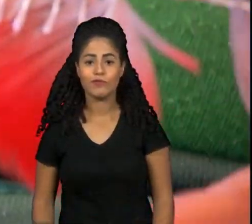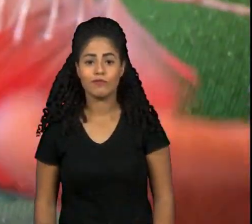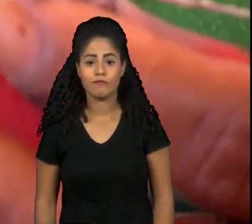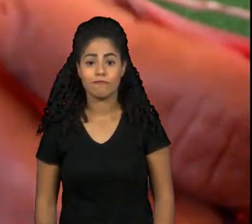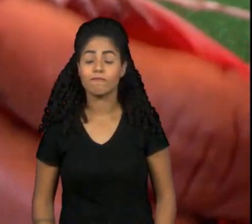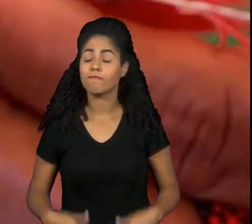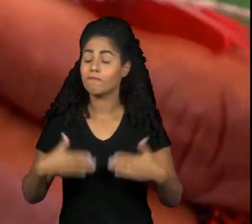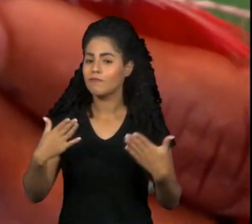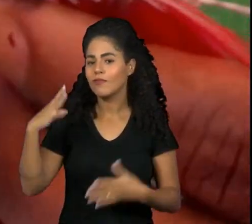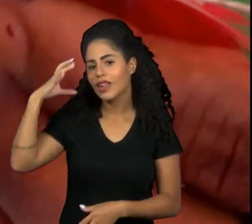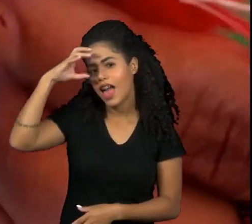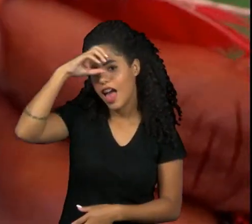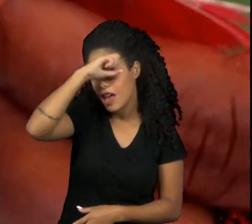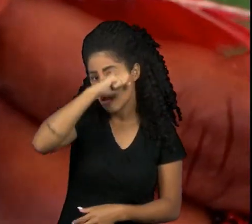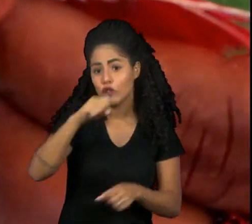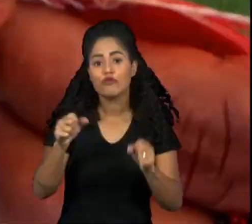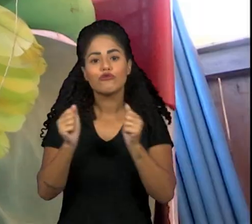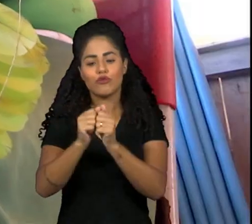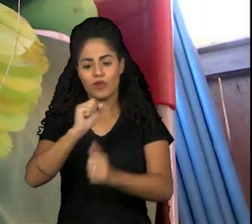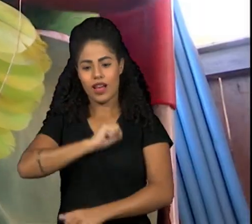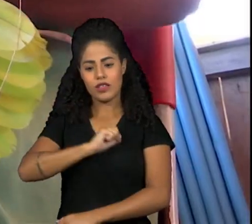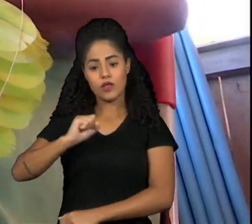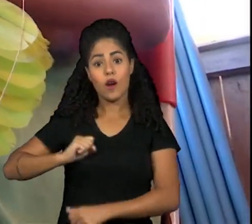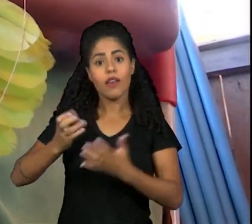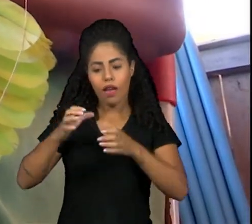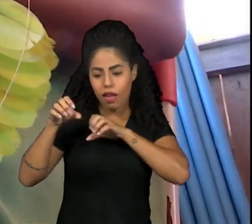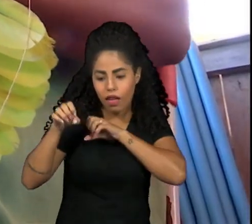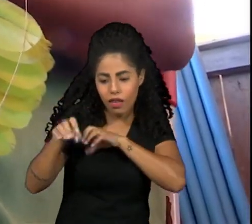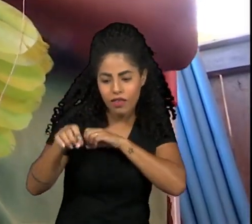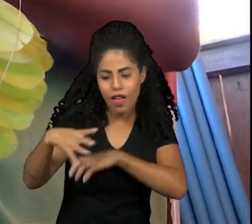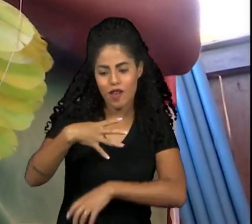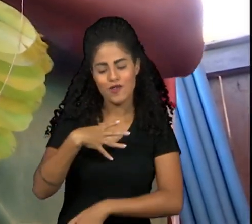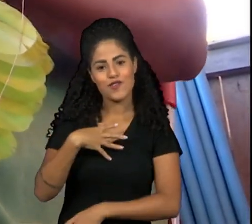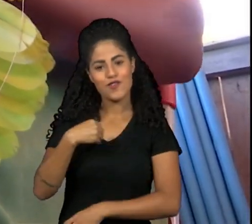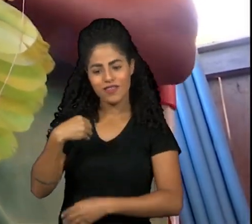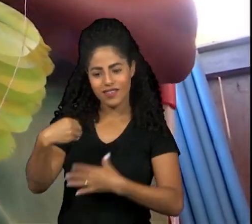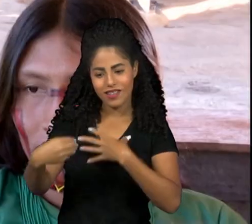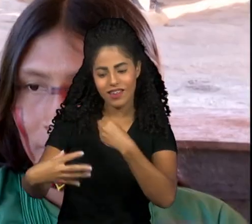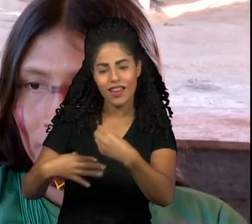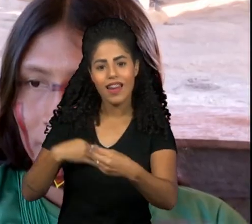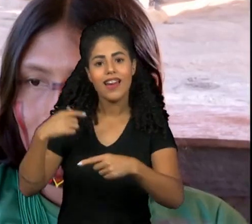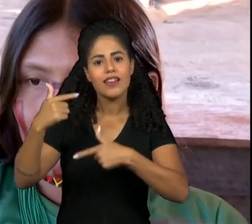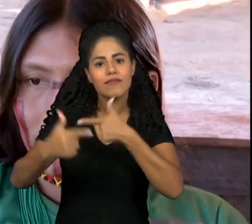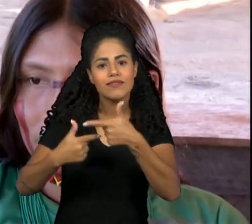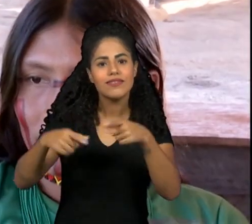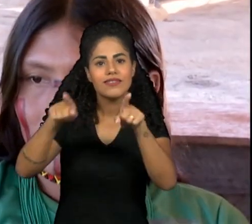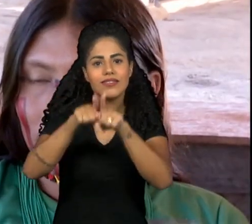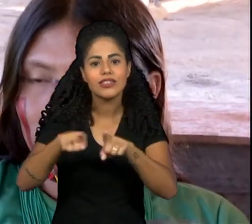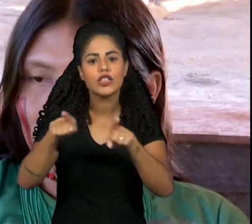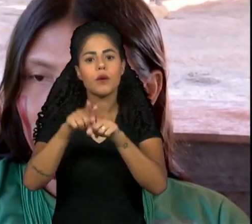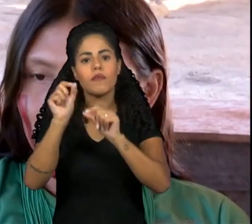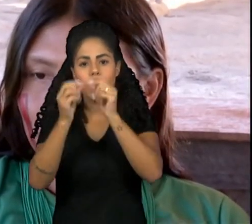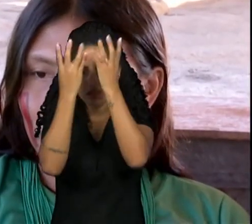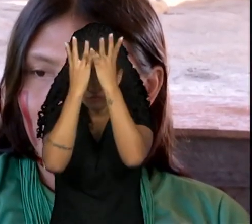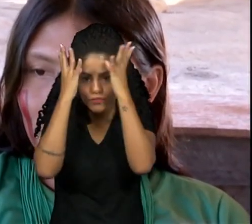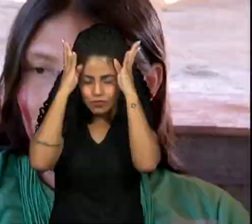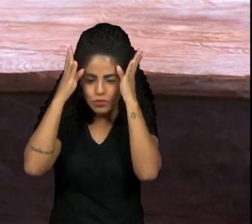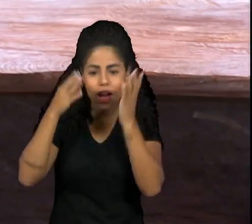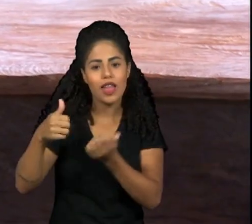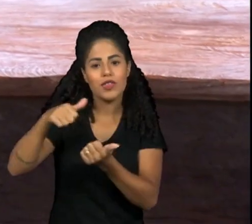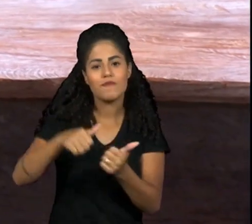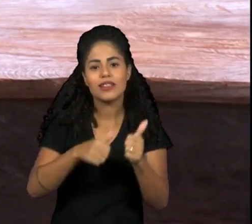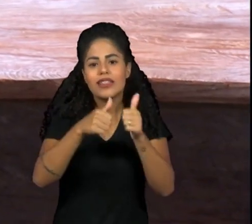Valdirene aprendeu com a sogra. Agora quer ensinar aos filhos, enquanto trabalha para produzir o cocar do batizado do neto mais